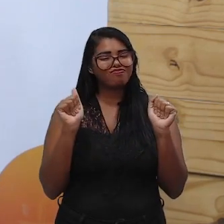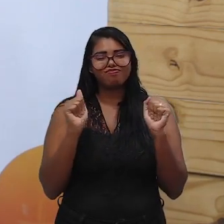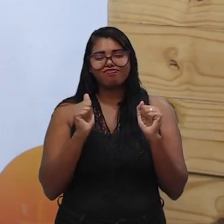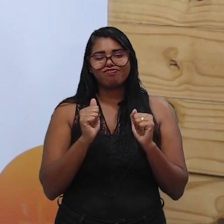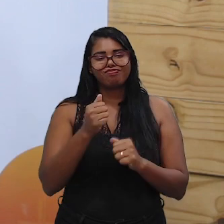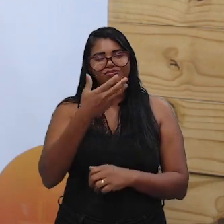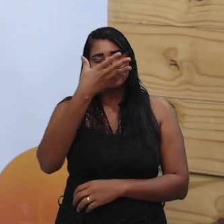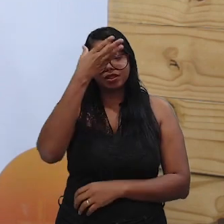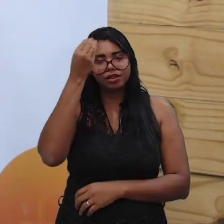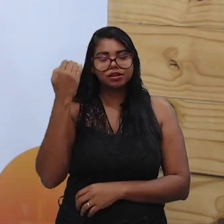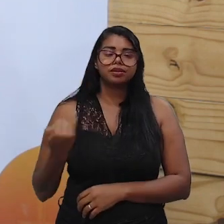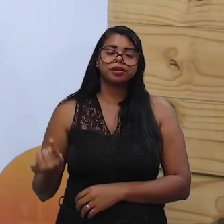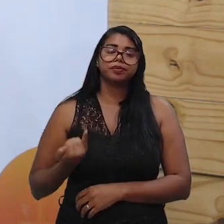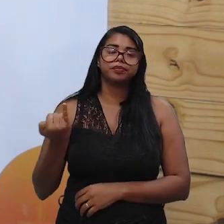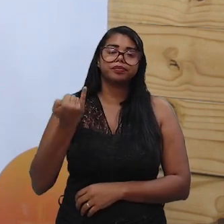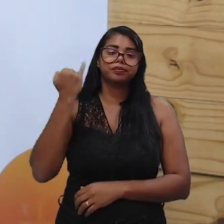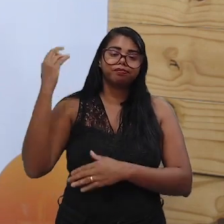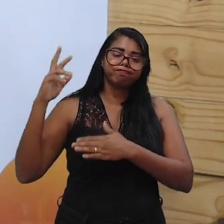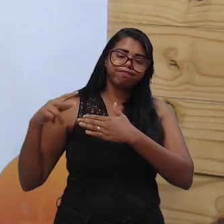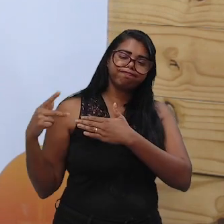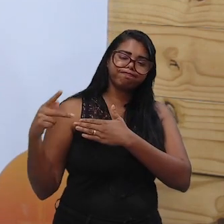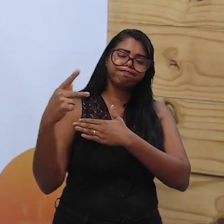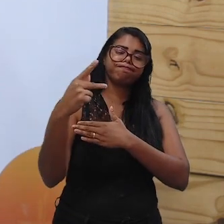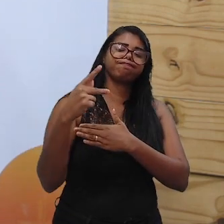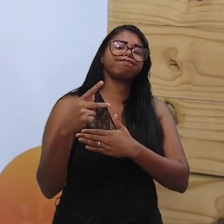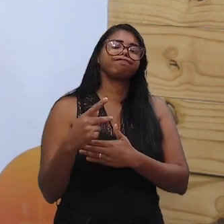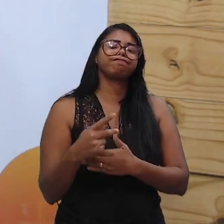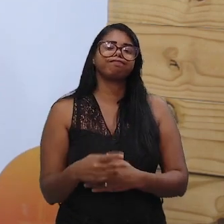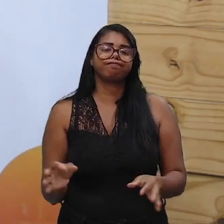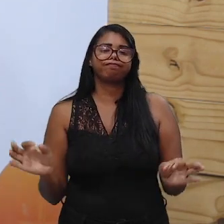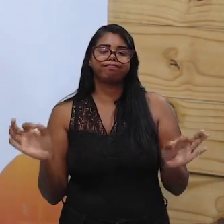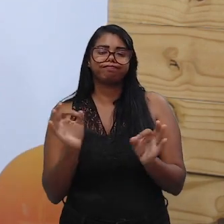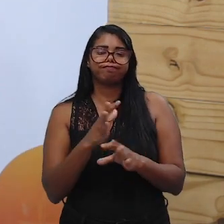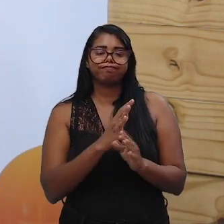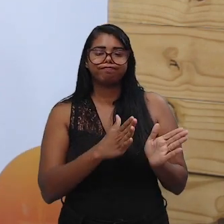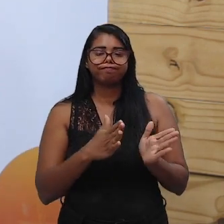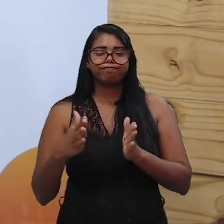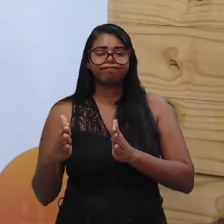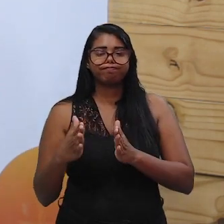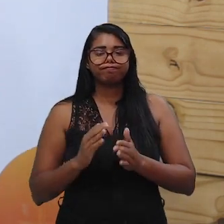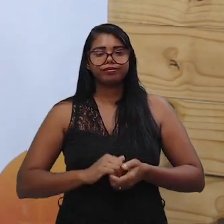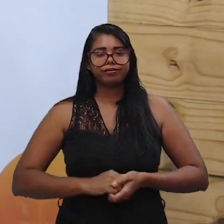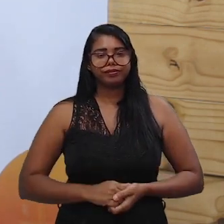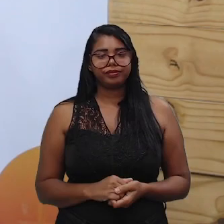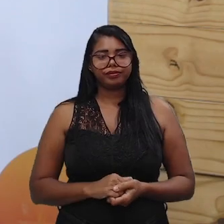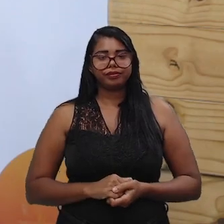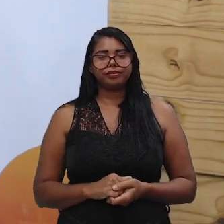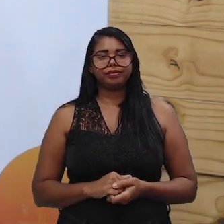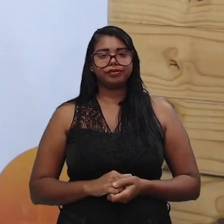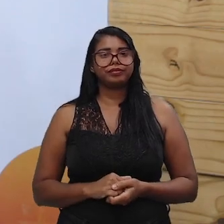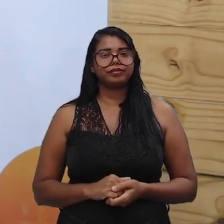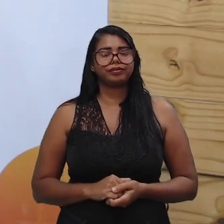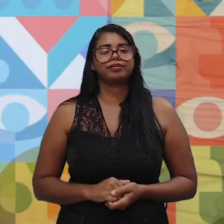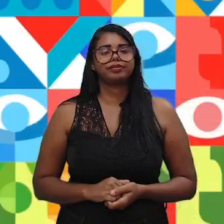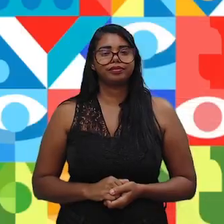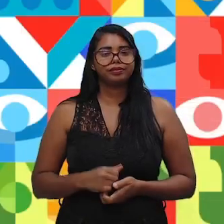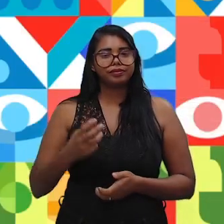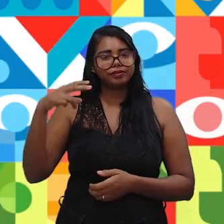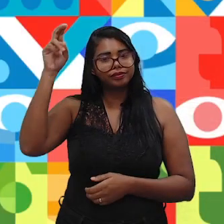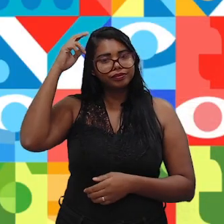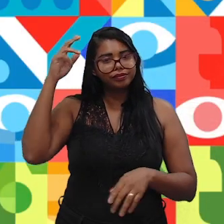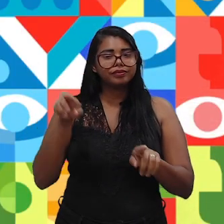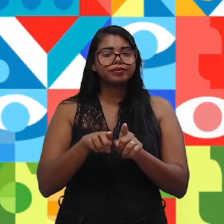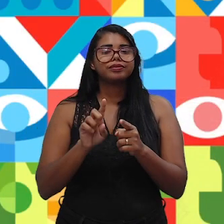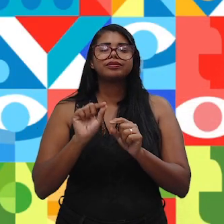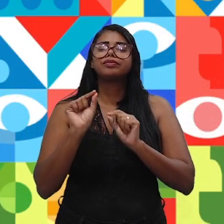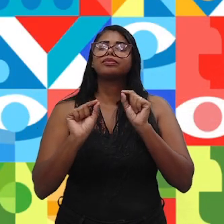realmente algo que vai além. Então, só para fechar aqui esse momento sobre patrimônio cultural, o